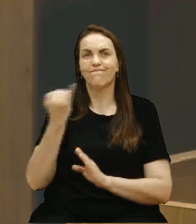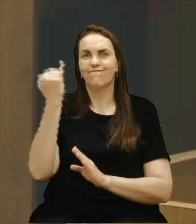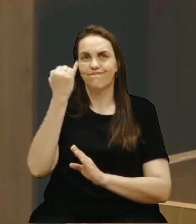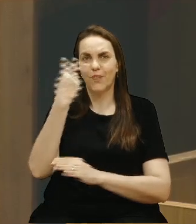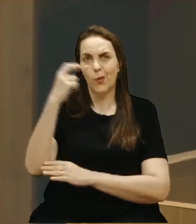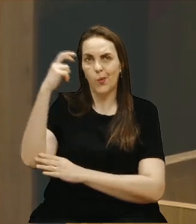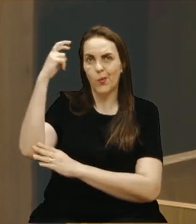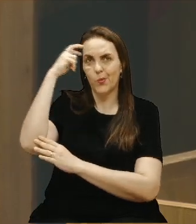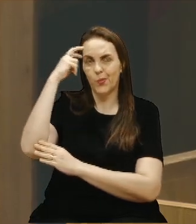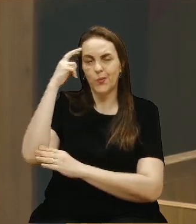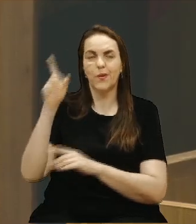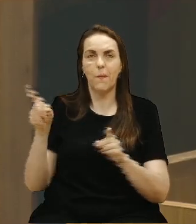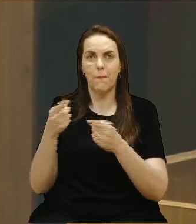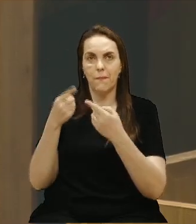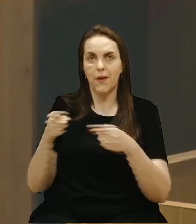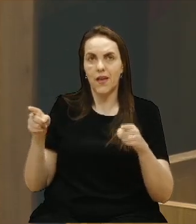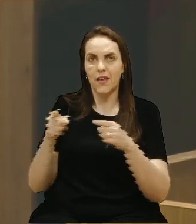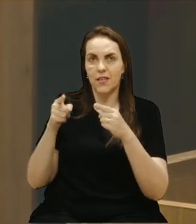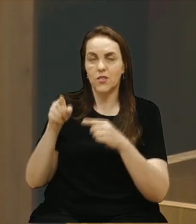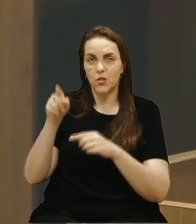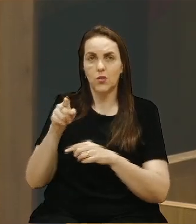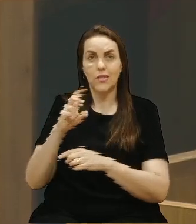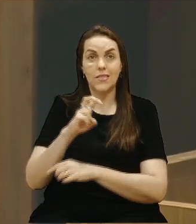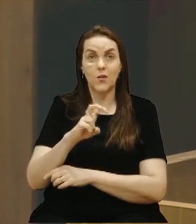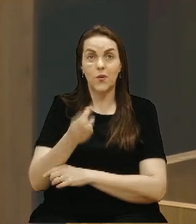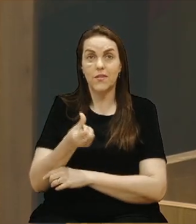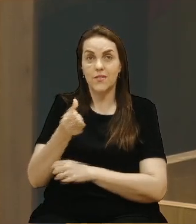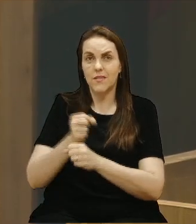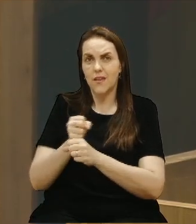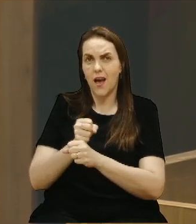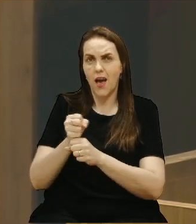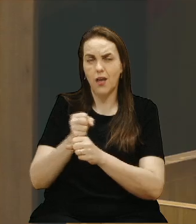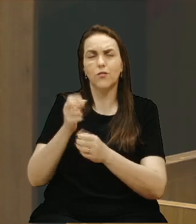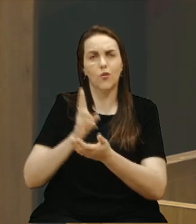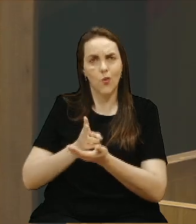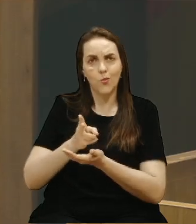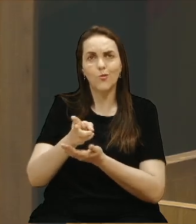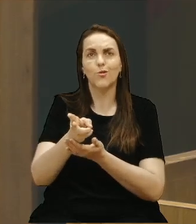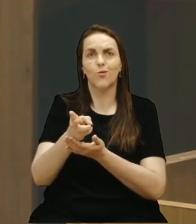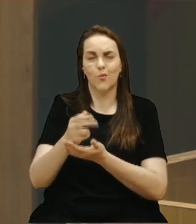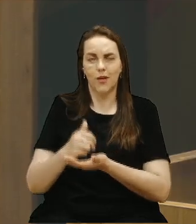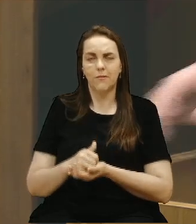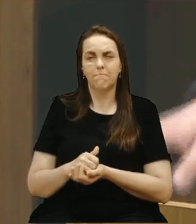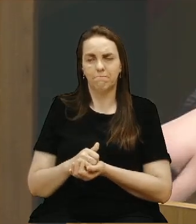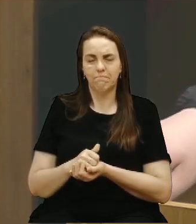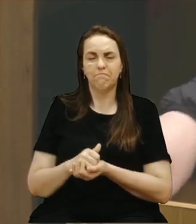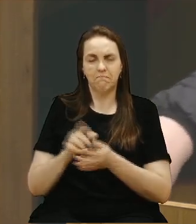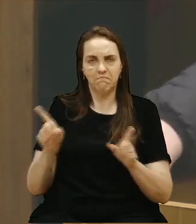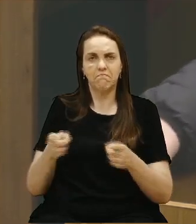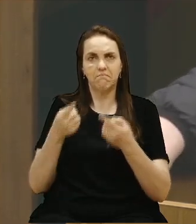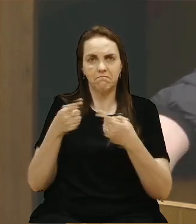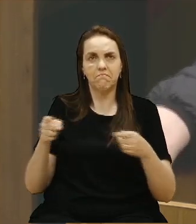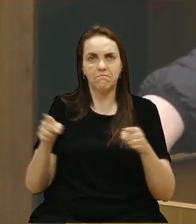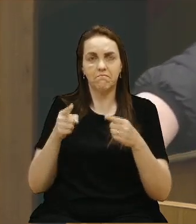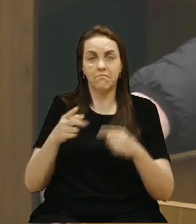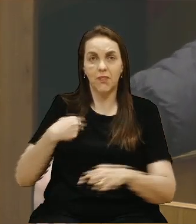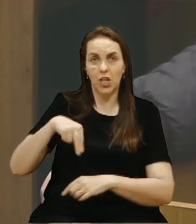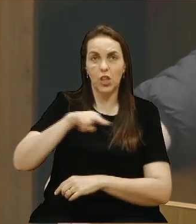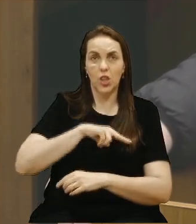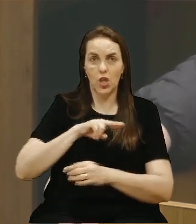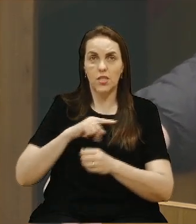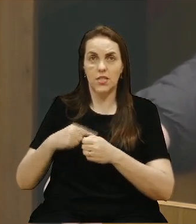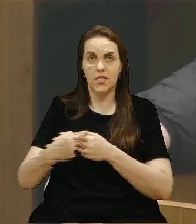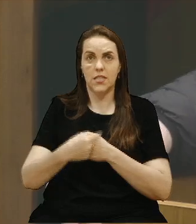cultural do maestro Rubem Lundrig. Afinal, são 56 anos, né, e continua contando de maestria, de regência na nossa cidade.